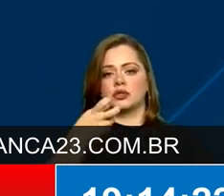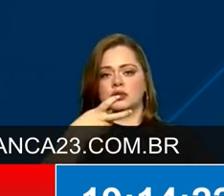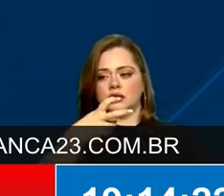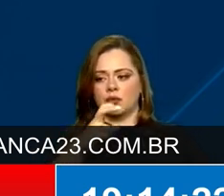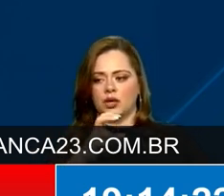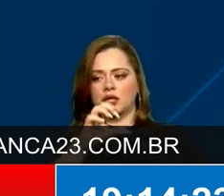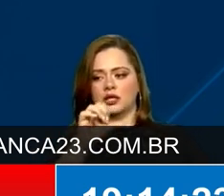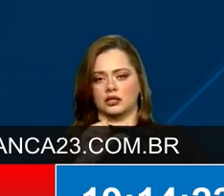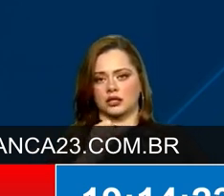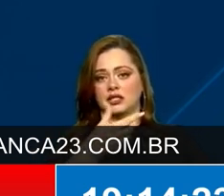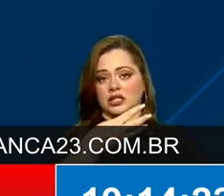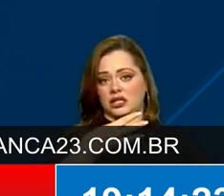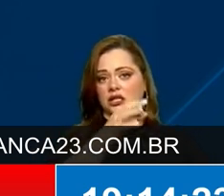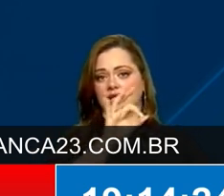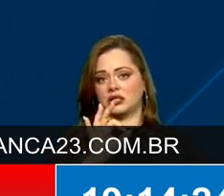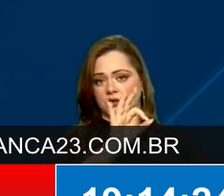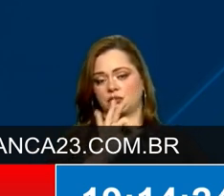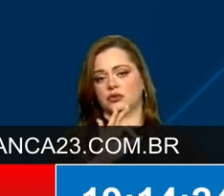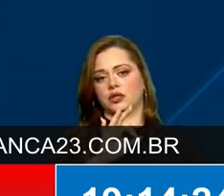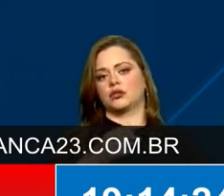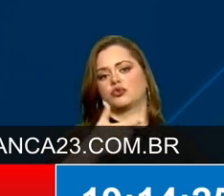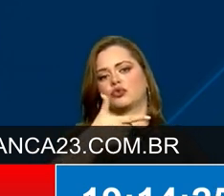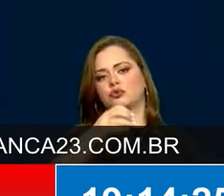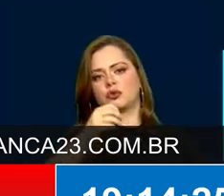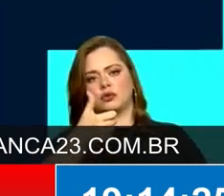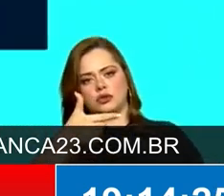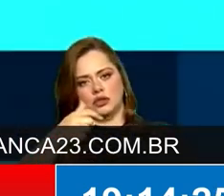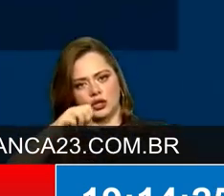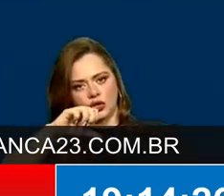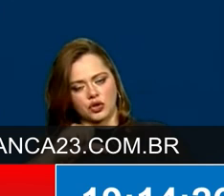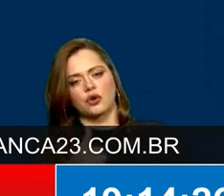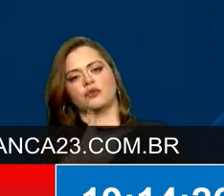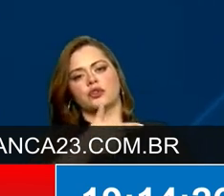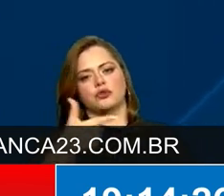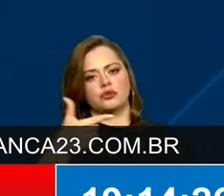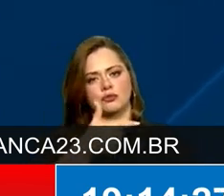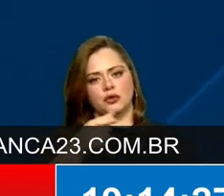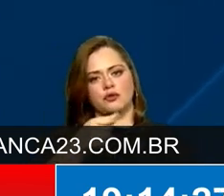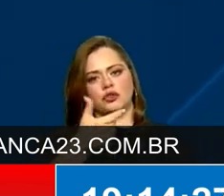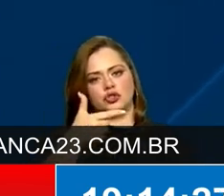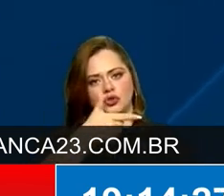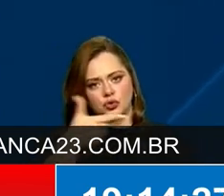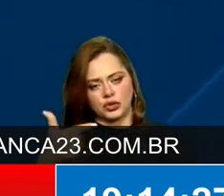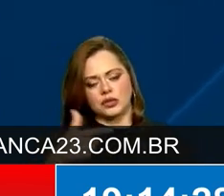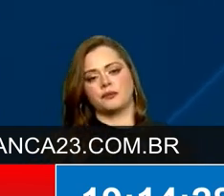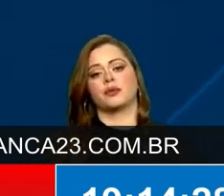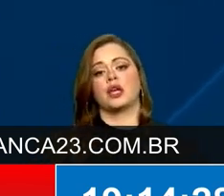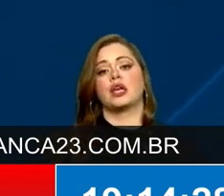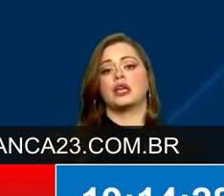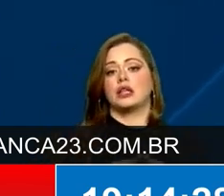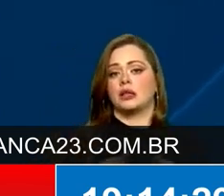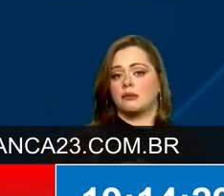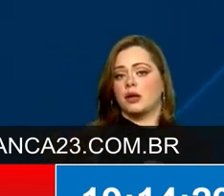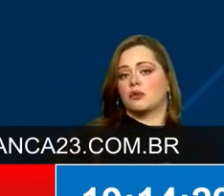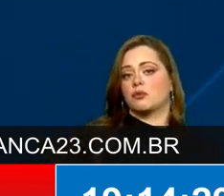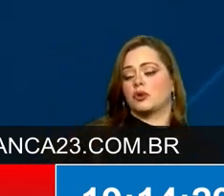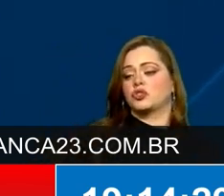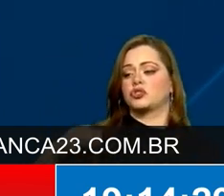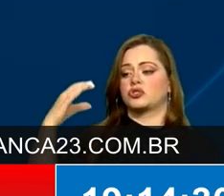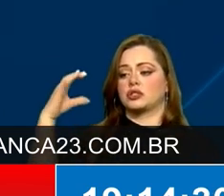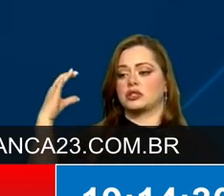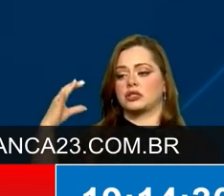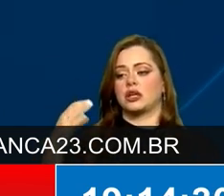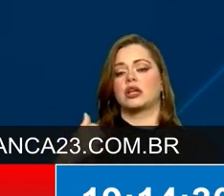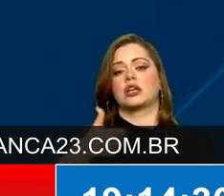9.156 entre 2019 e 2022. E para o tipo C da doença, a queda foi de 39%